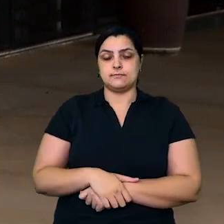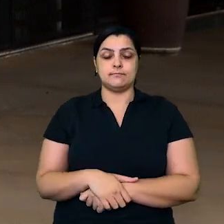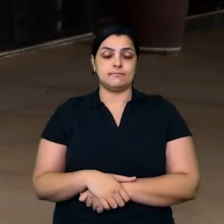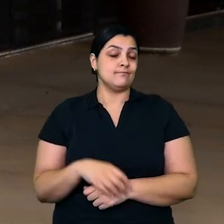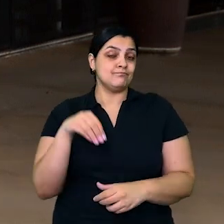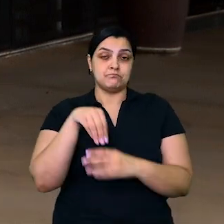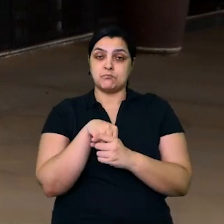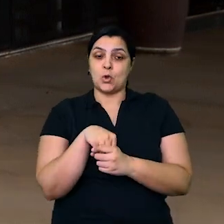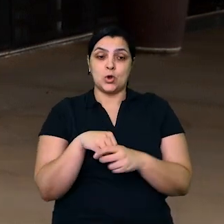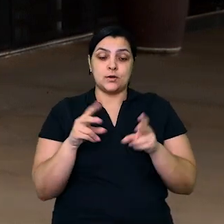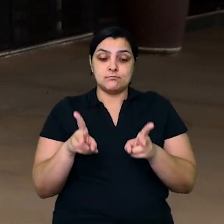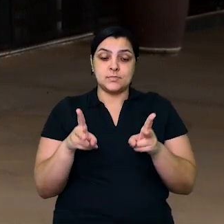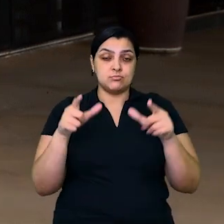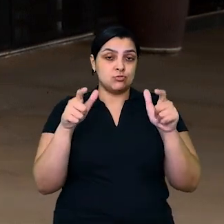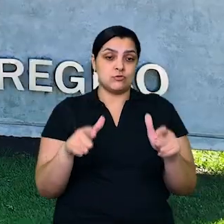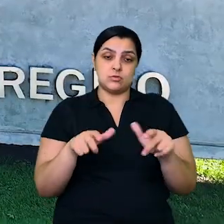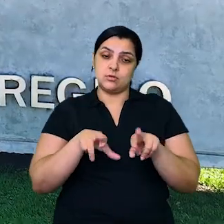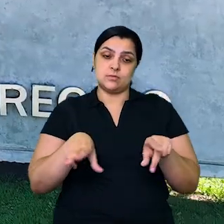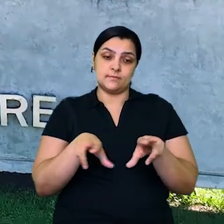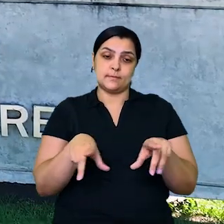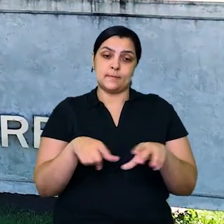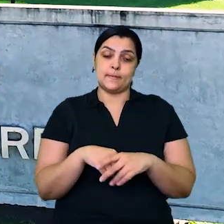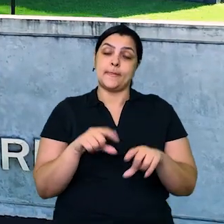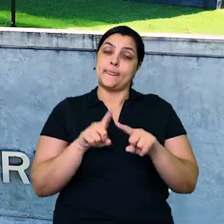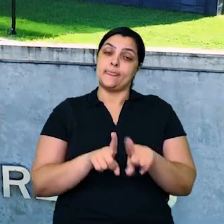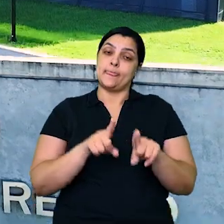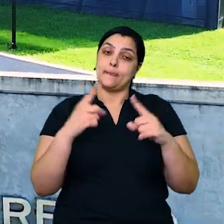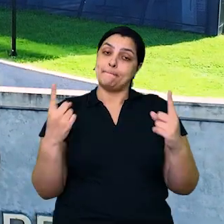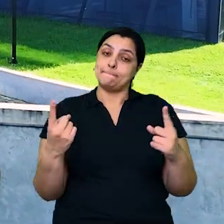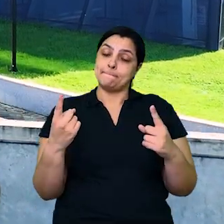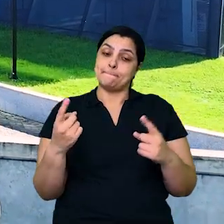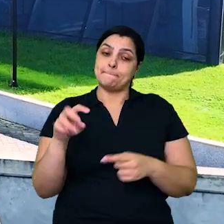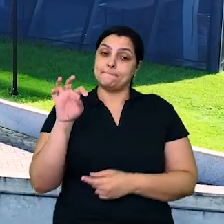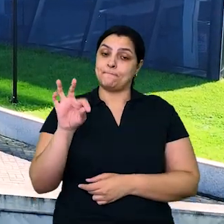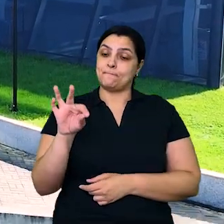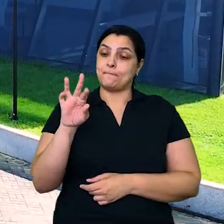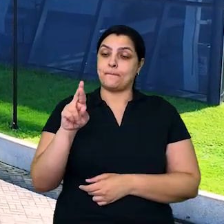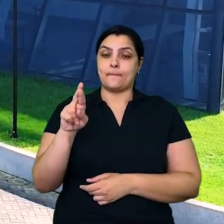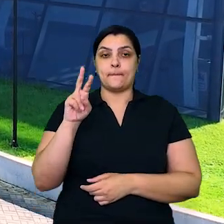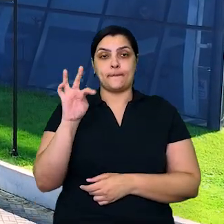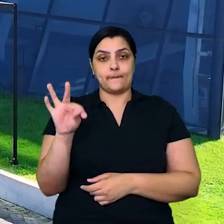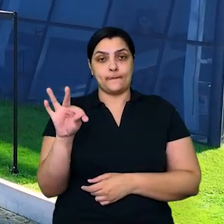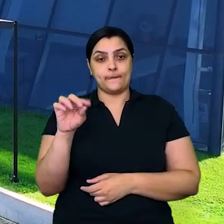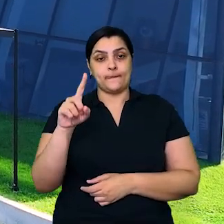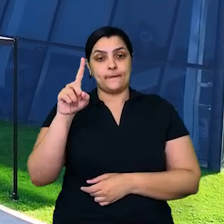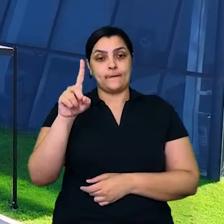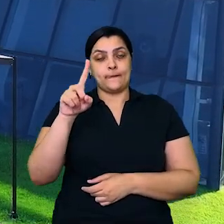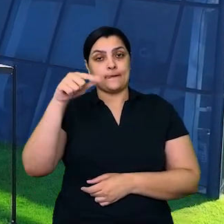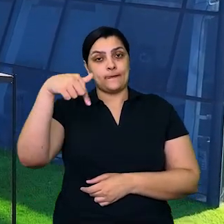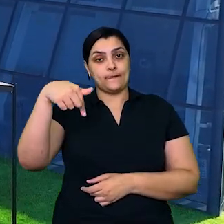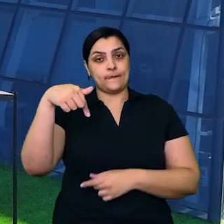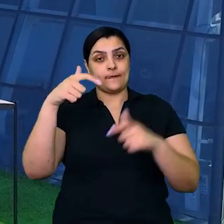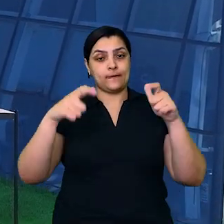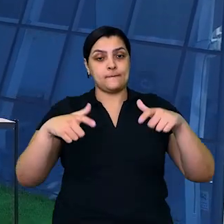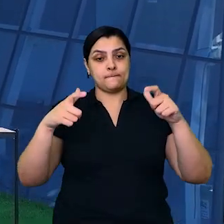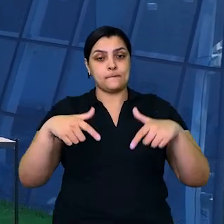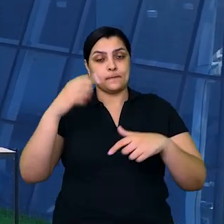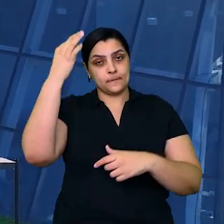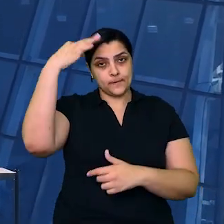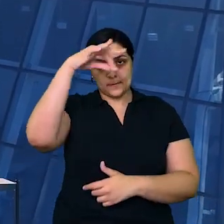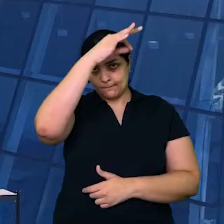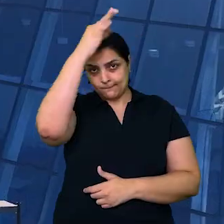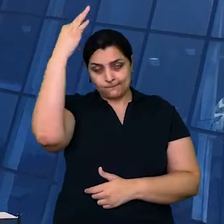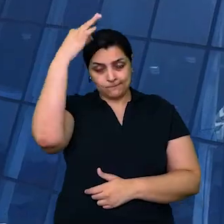eles não moravam no mesmo local. Mas, no entendimento do Tribunal Regional do Trabalho da 17ª Região, no